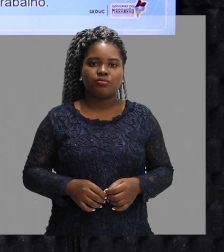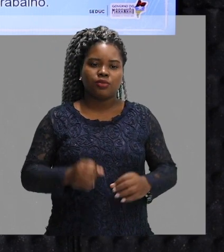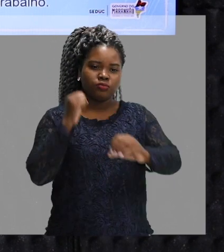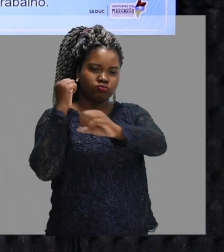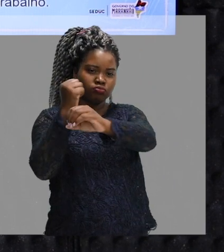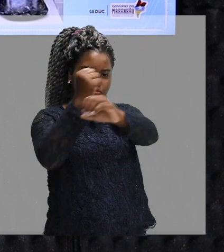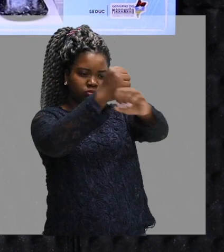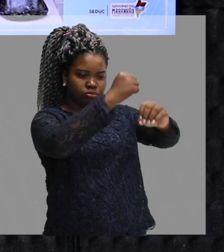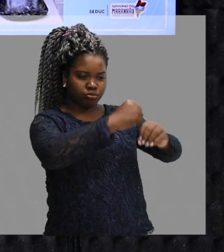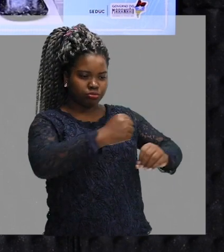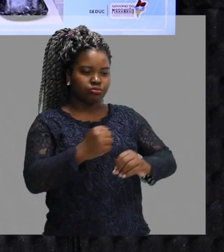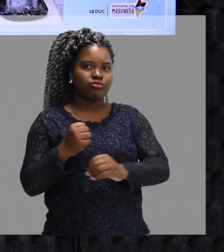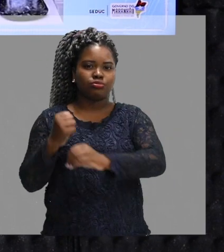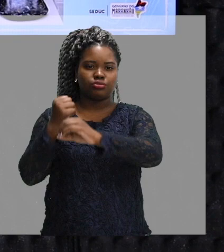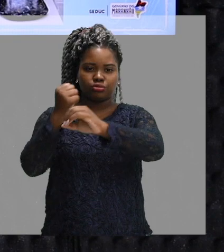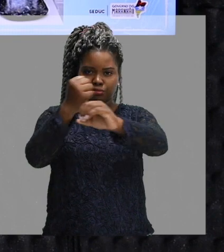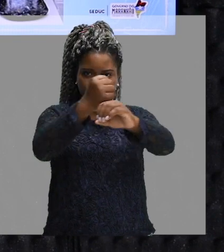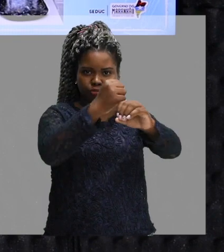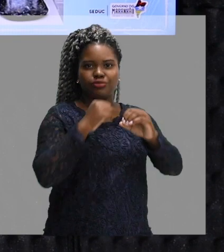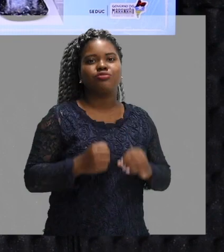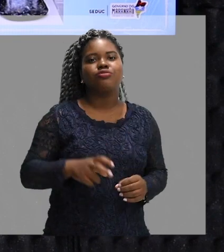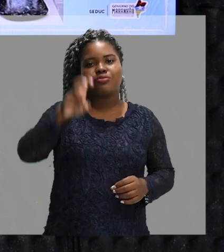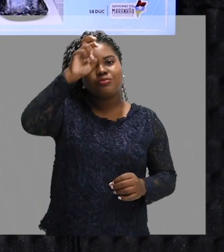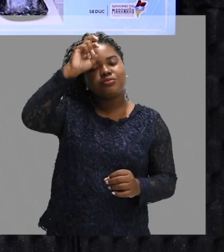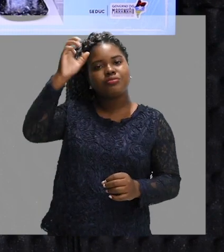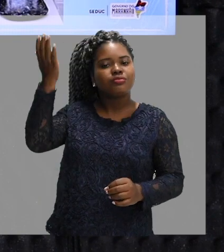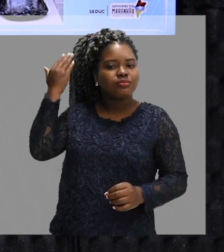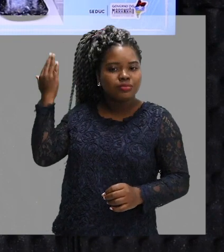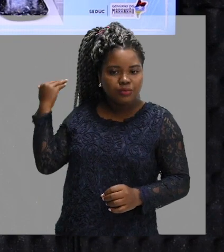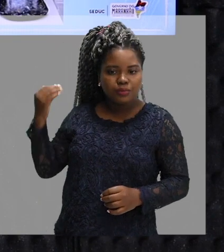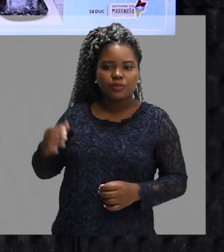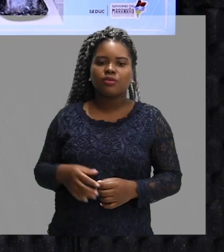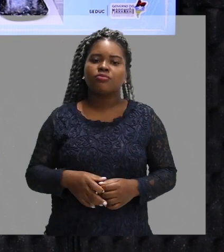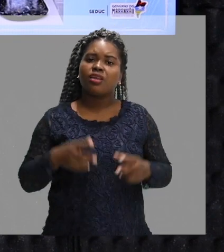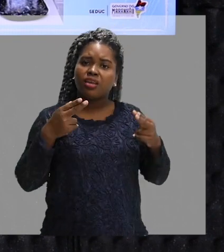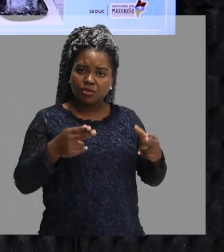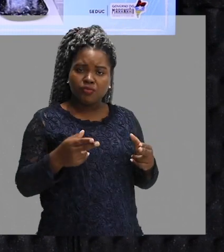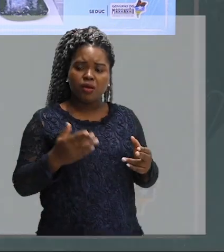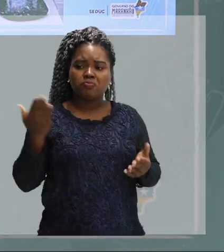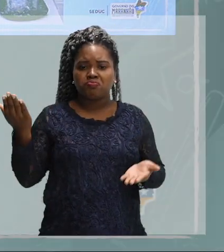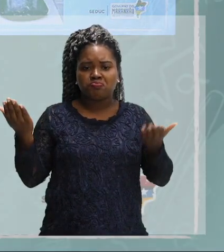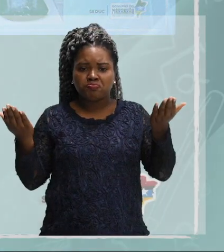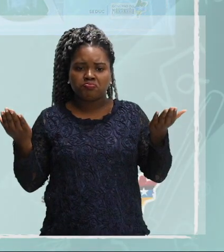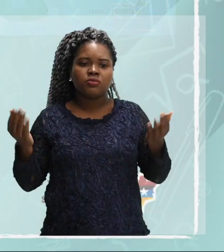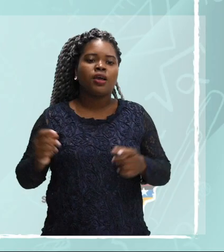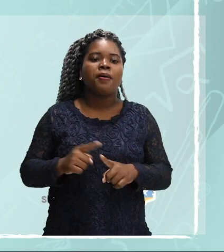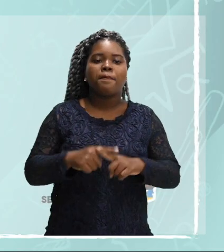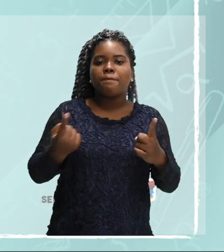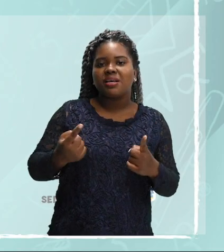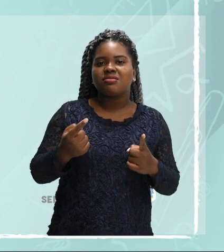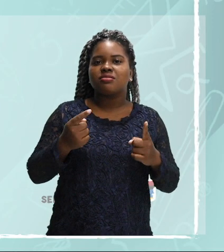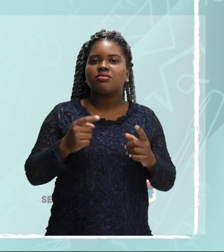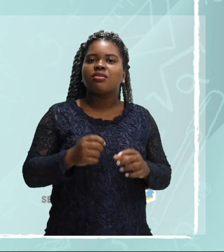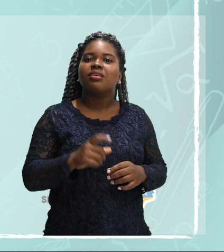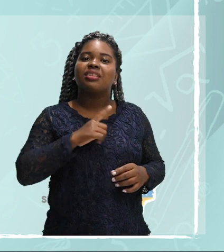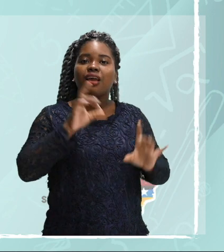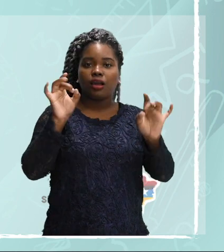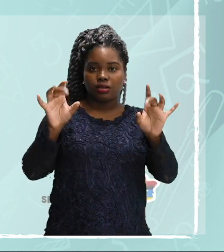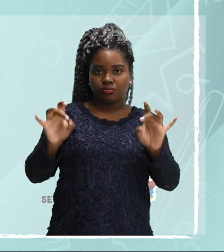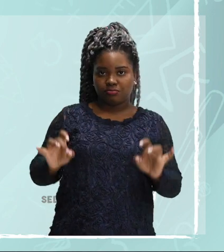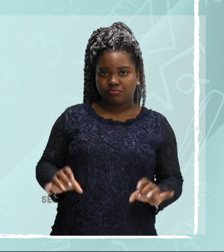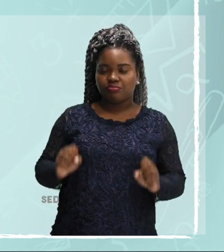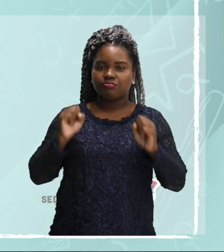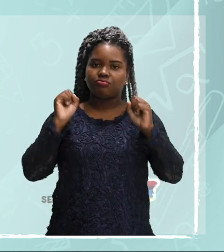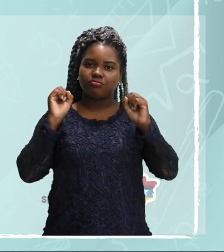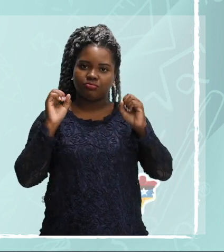Egito Antigo. Ela segue praticamente os mesmos padrões, só tem um detalhe. Algumas coisas eram interessantes. Os canopos, por exemplo, eram